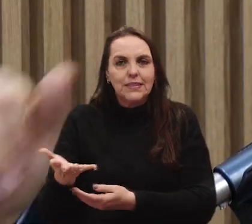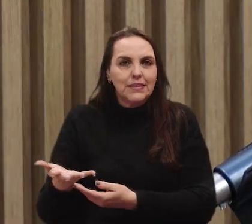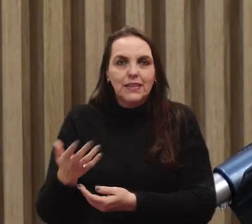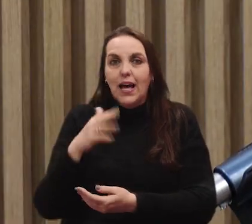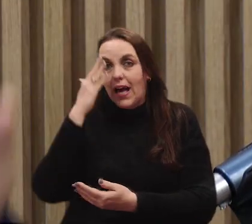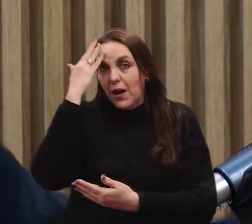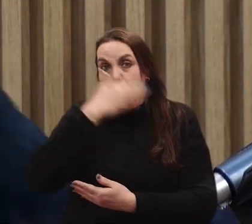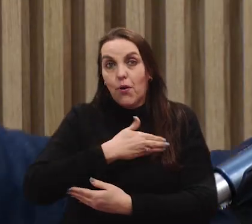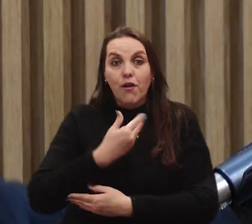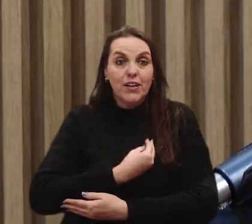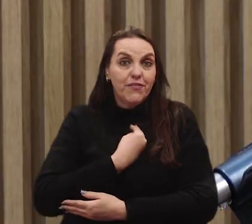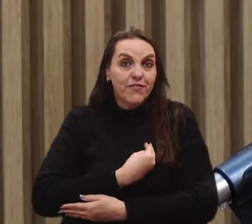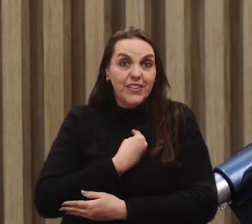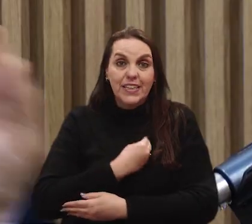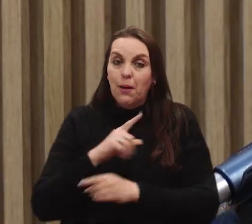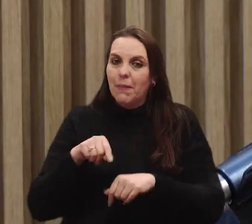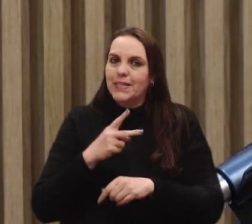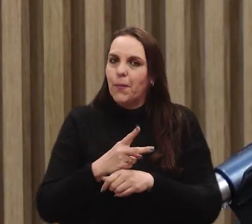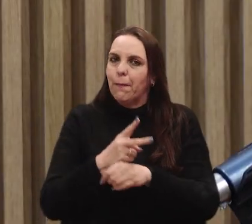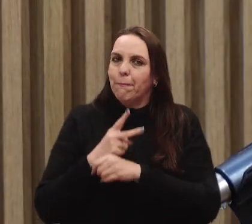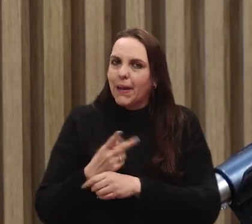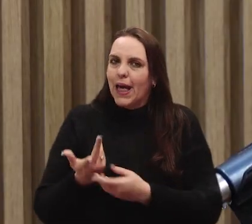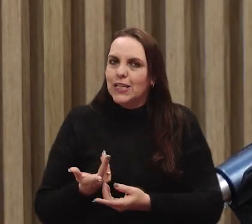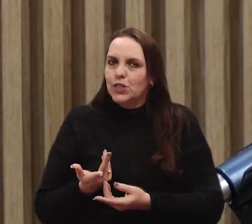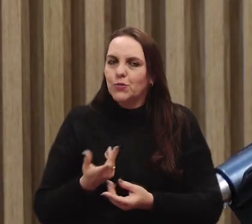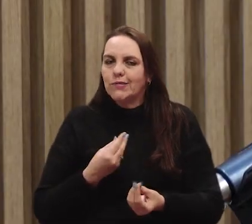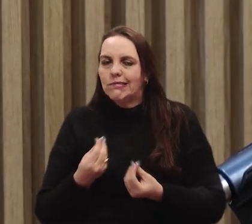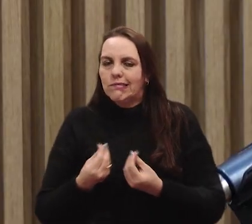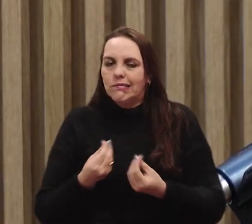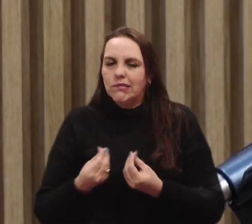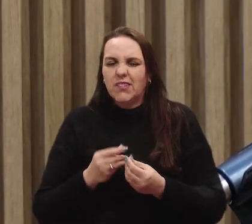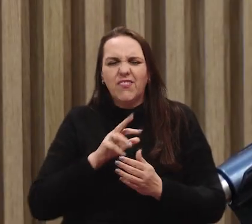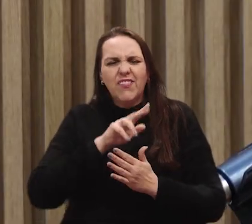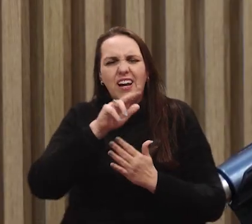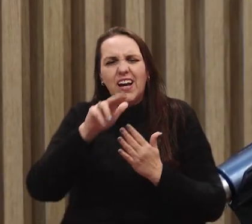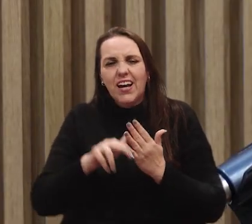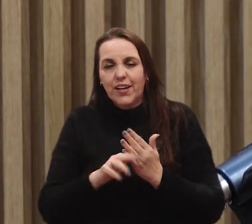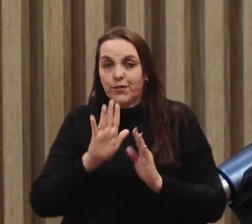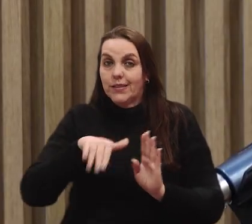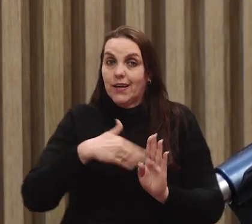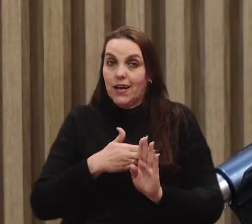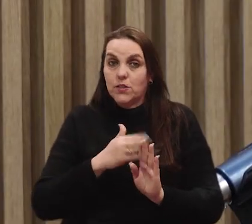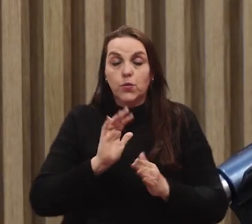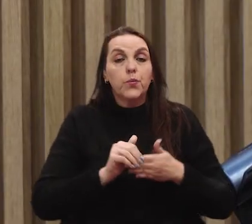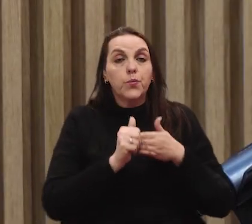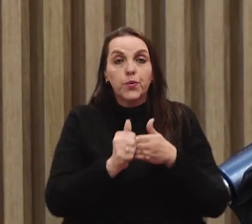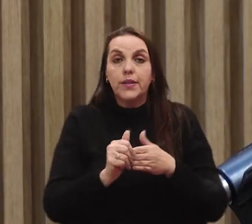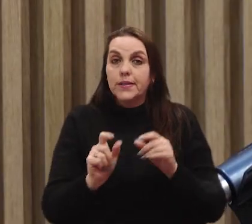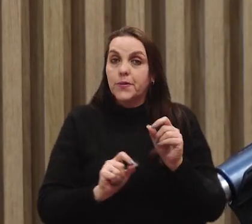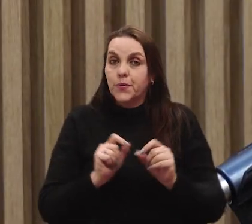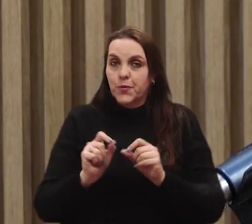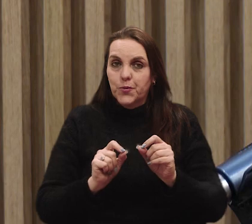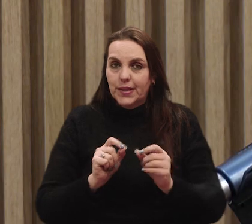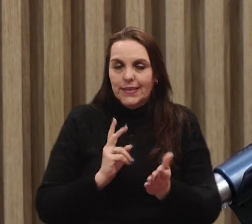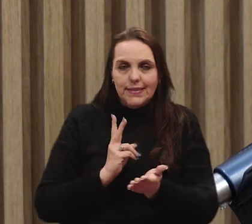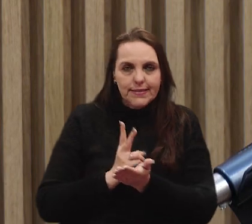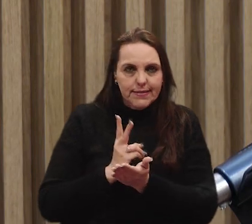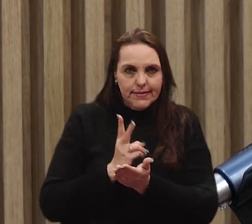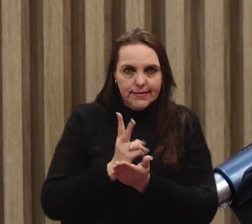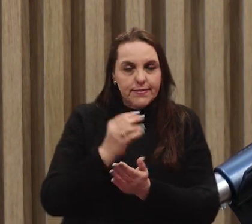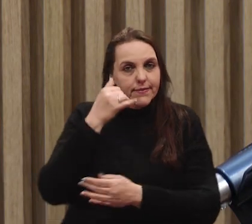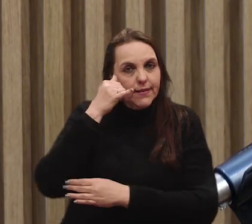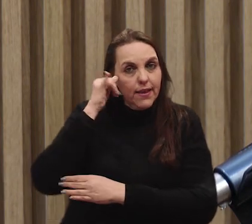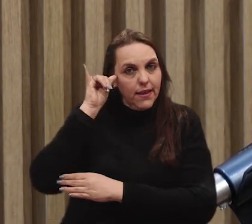confirmando, por exemplo, uma prova de vida e era um empréstimo. Então, tem os mais diversos casos. A gente orienta sempre que a